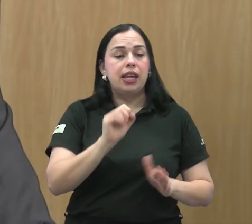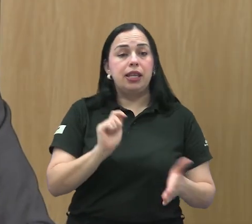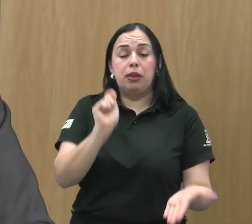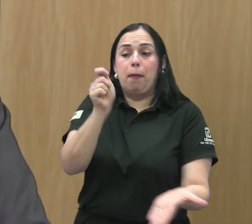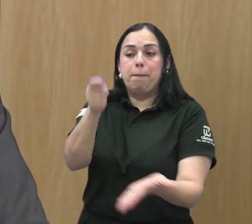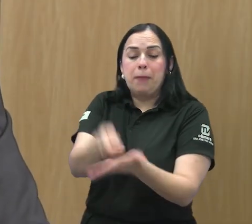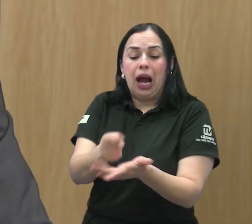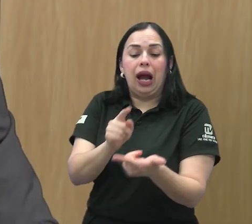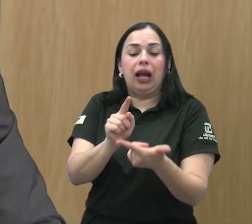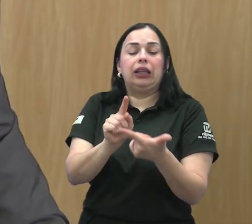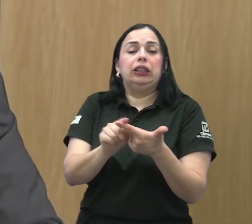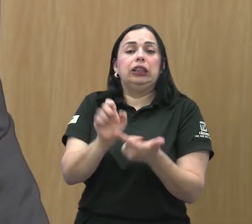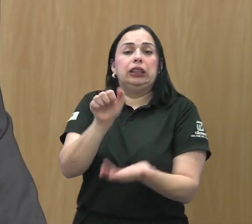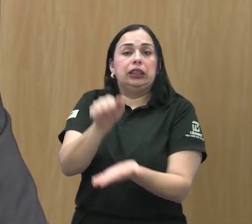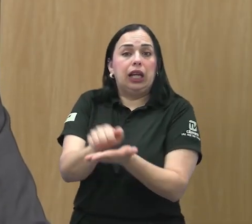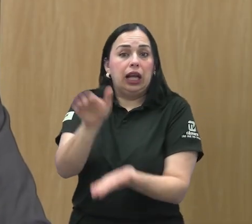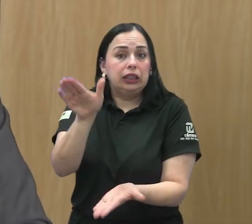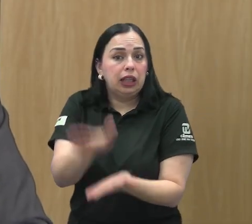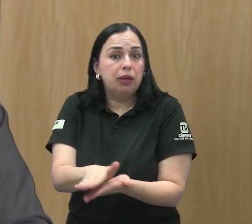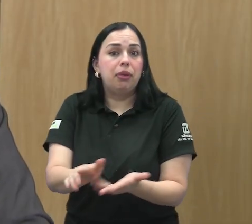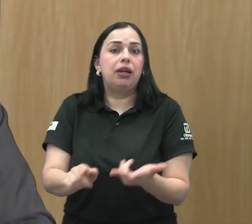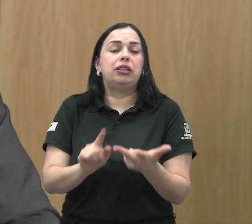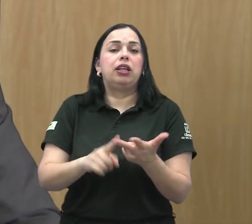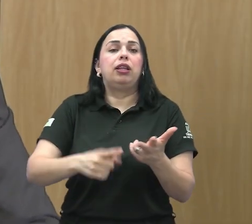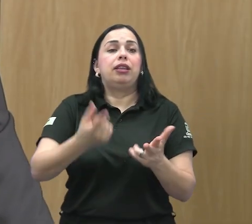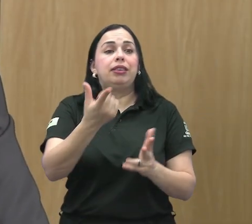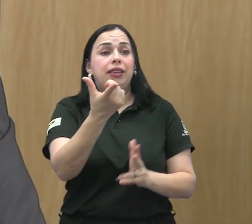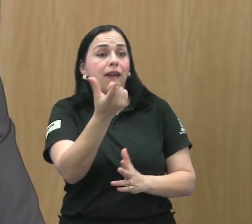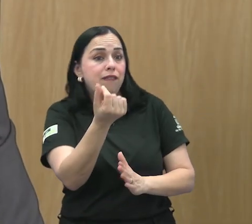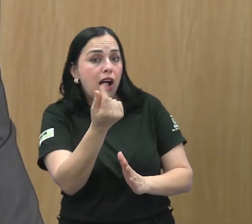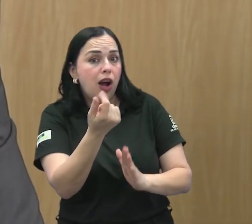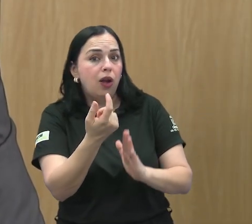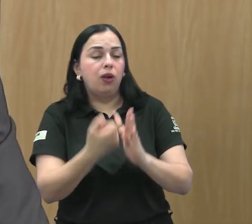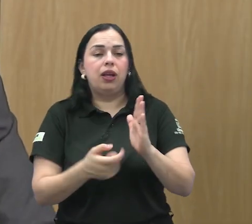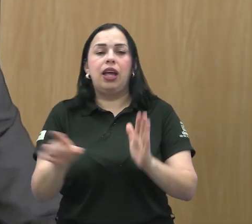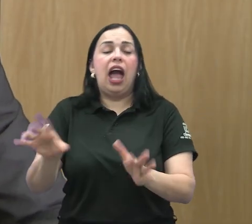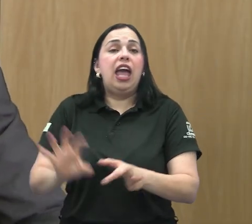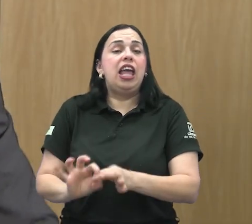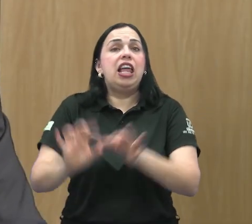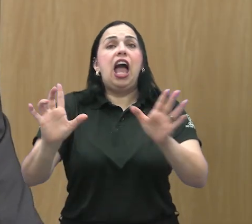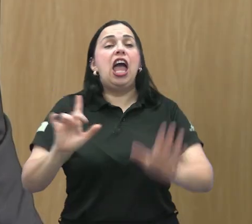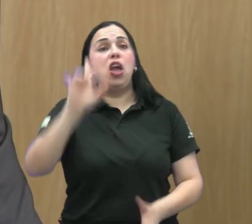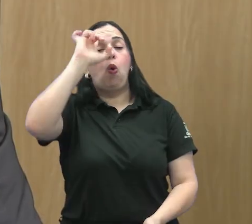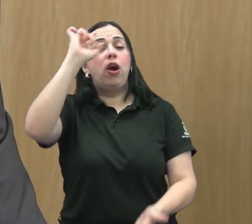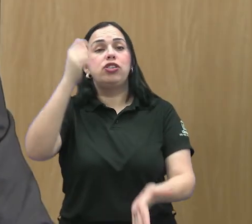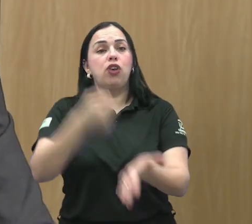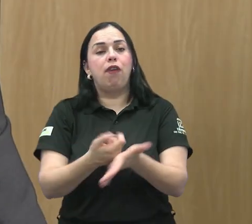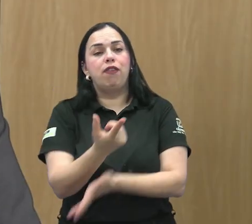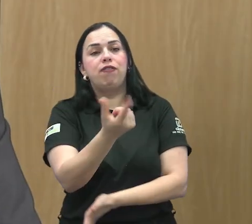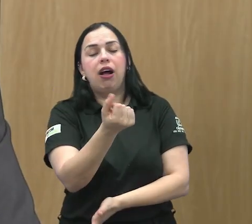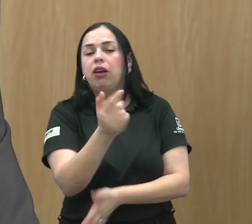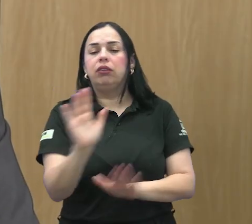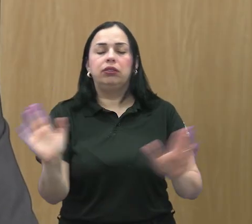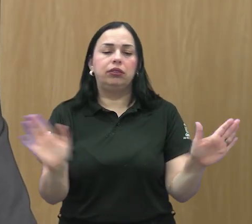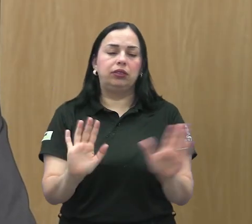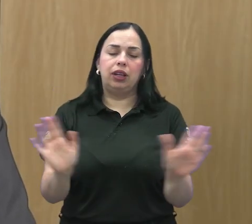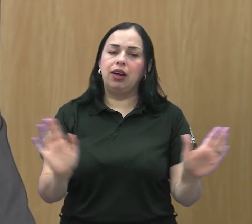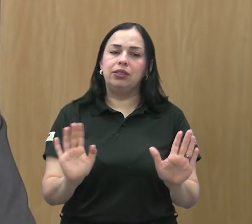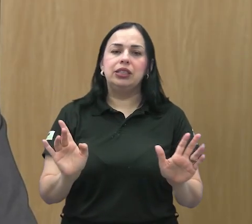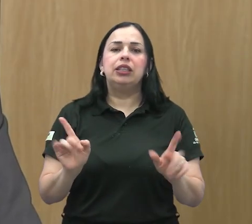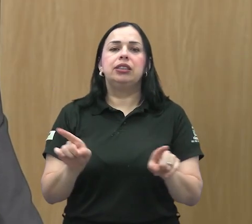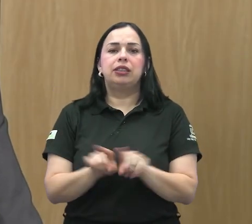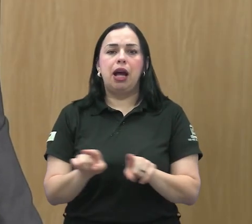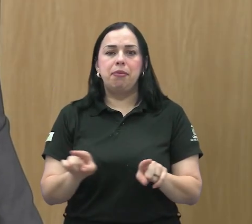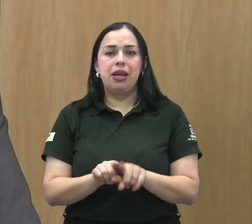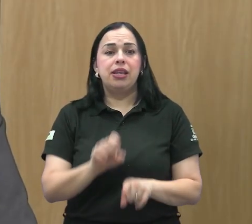do inadimplemento, na questão das multas, na questão das próprias tarifas, que não são tão livres assim, são reguladas.